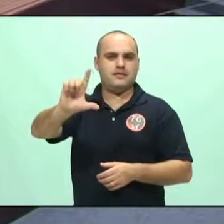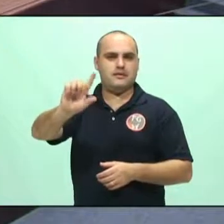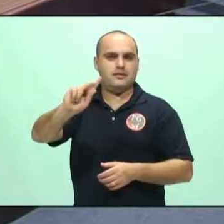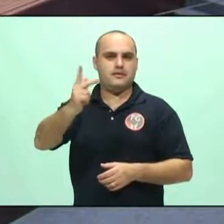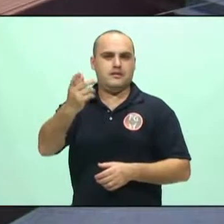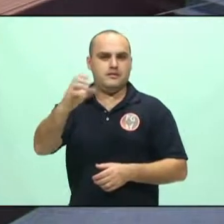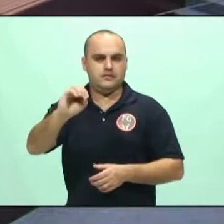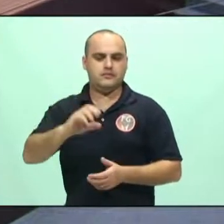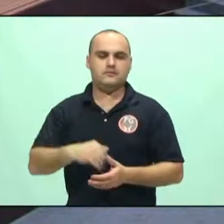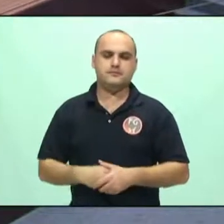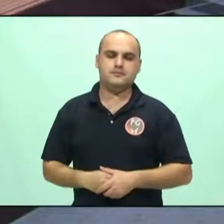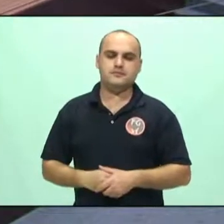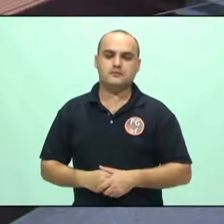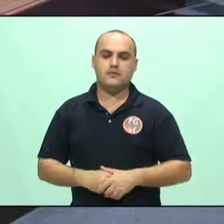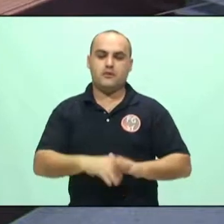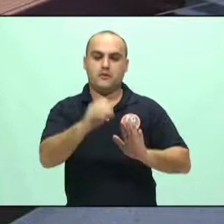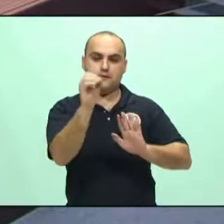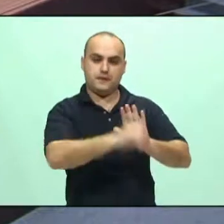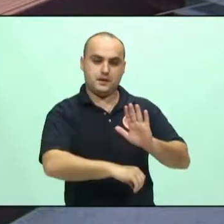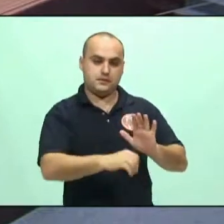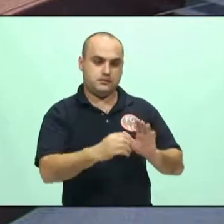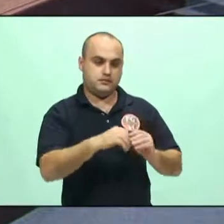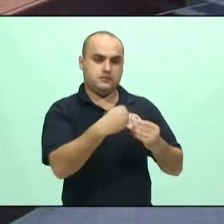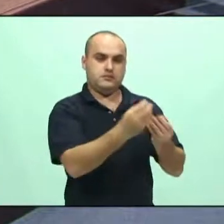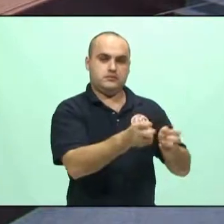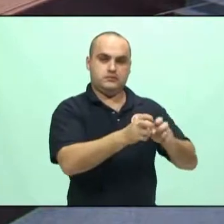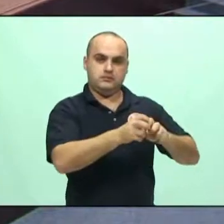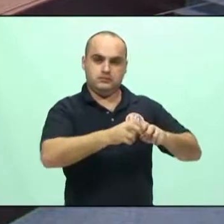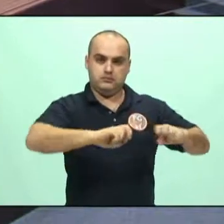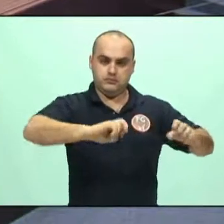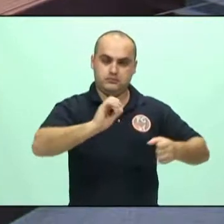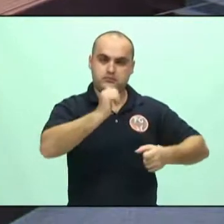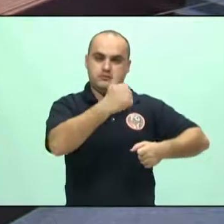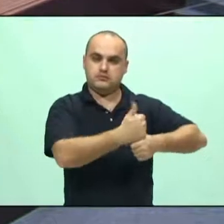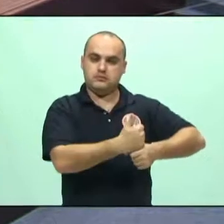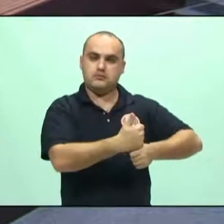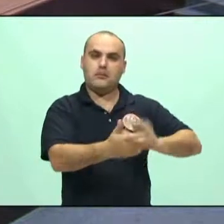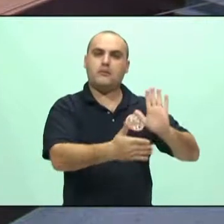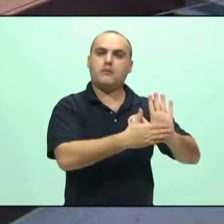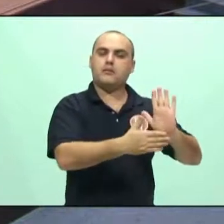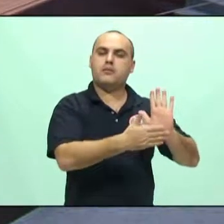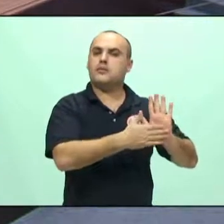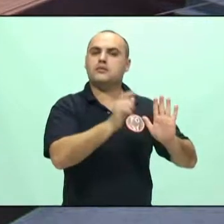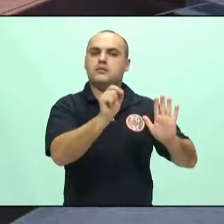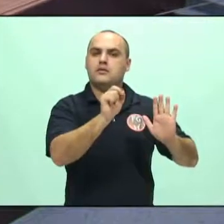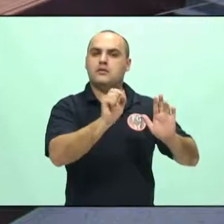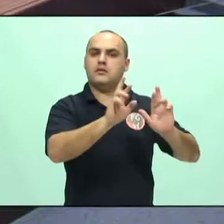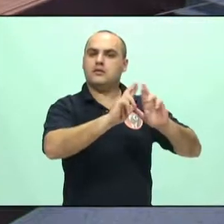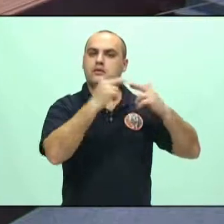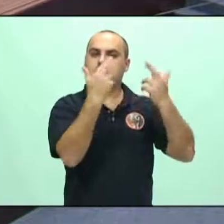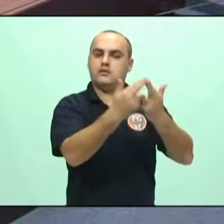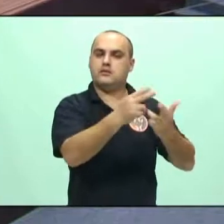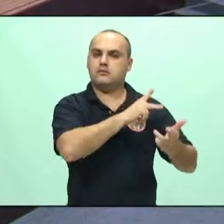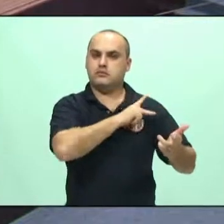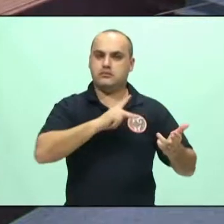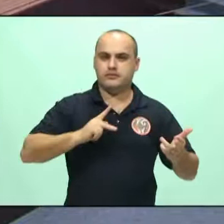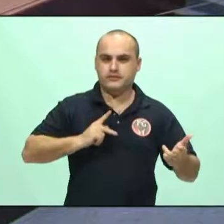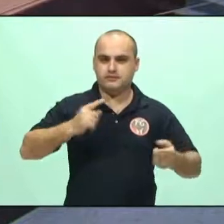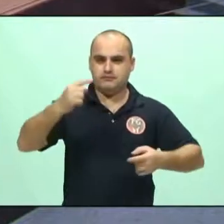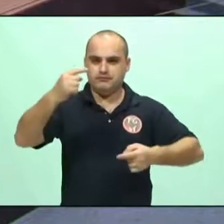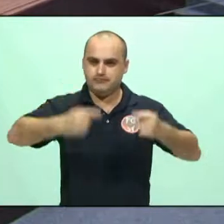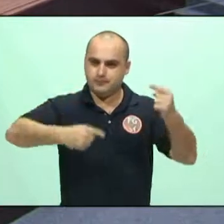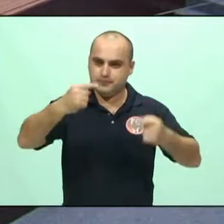requer um envio de ofício a mesa diretora propondo a realização de audiência pública para